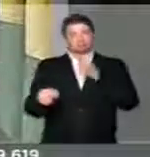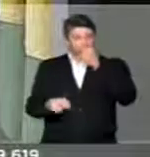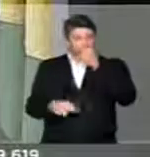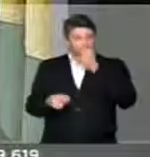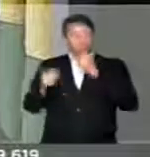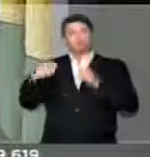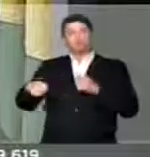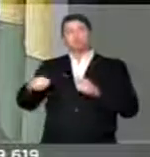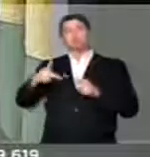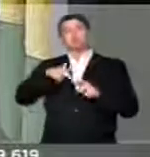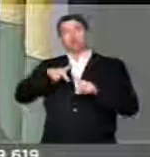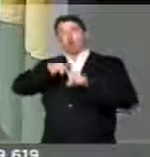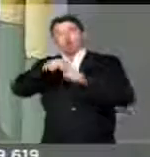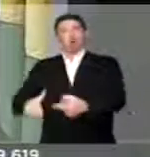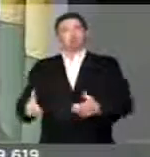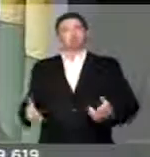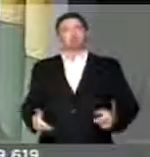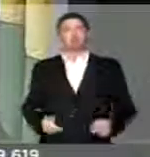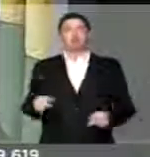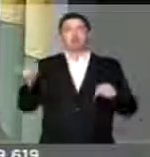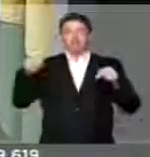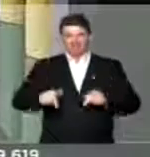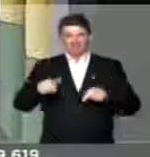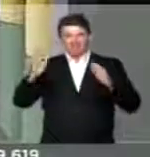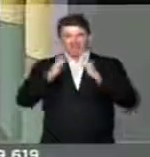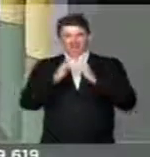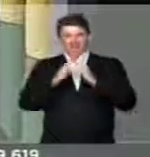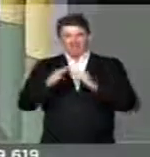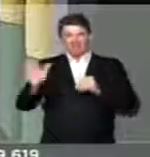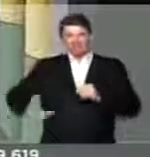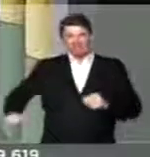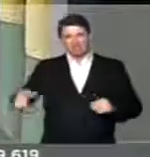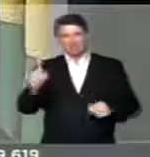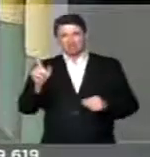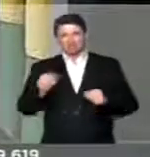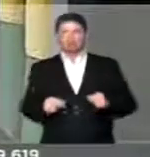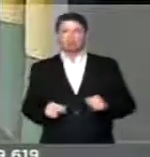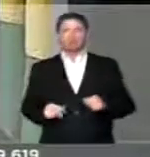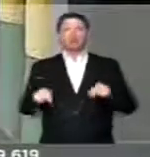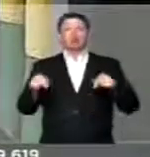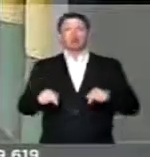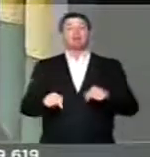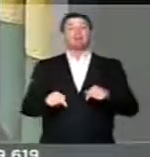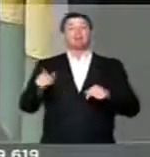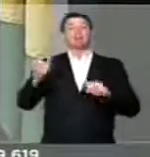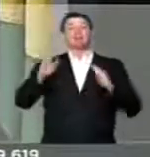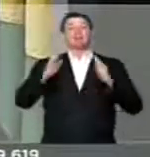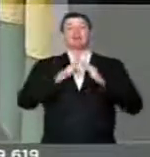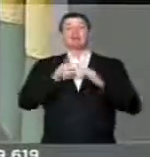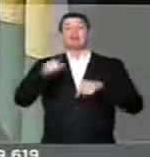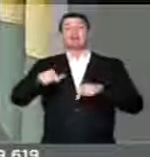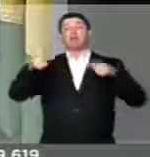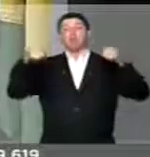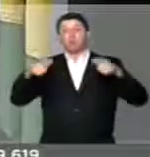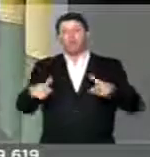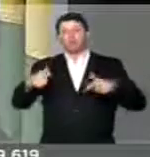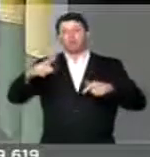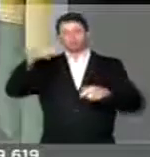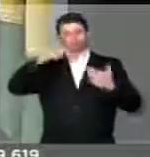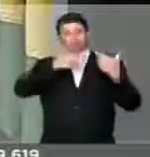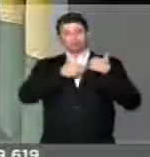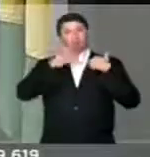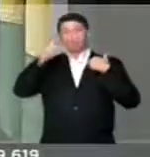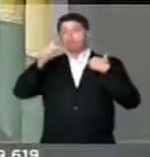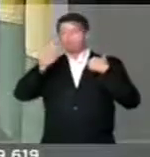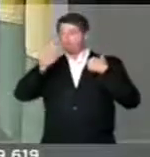um corretivo. Isso aqui não é casa de moleques, não. Isso aqui é uma casa, é um parlamento, e eu